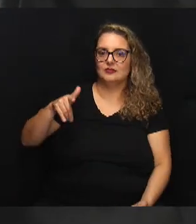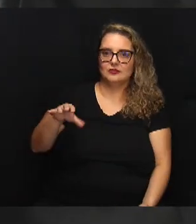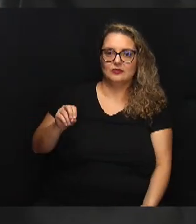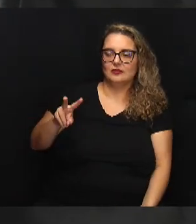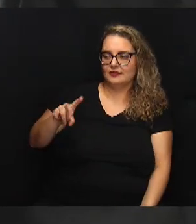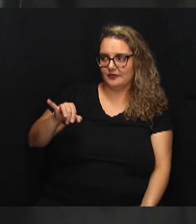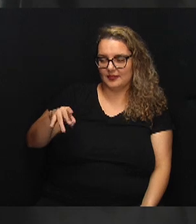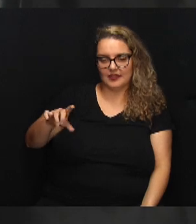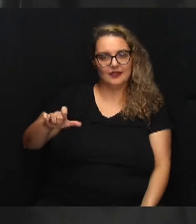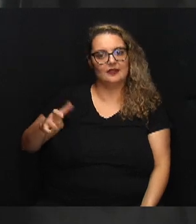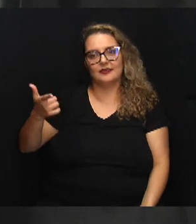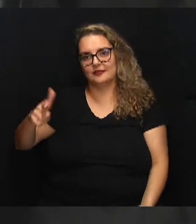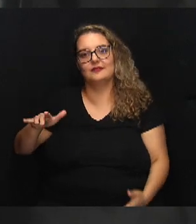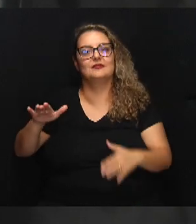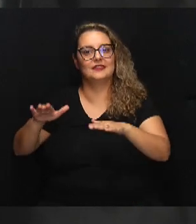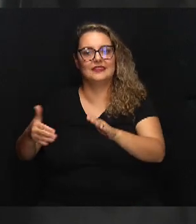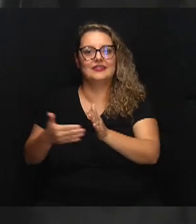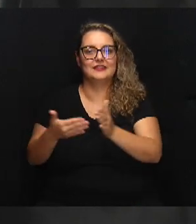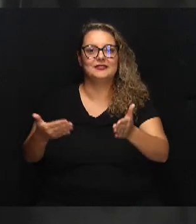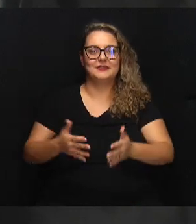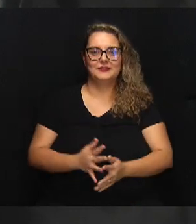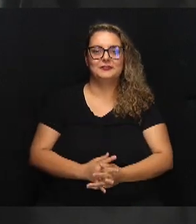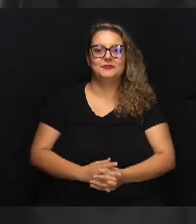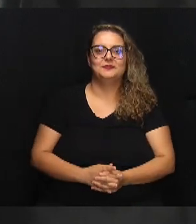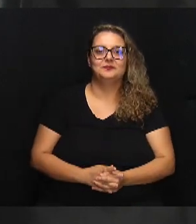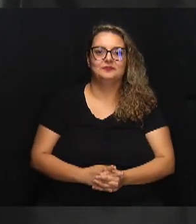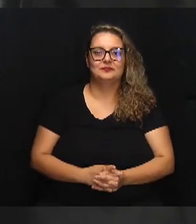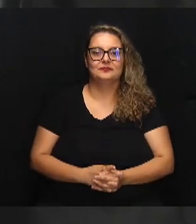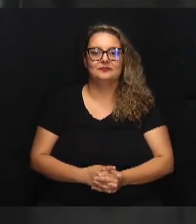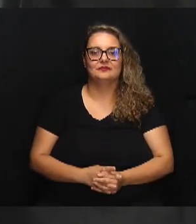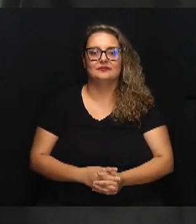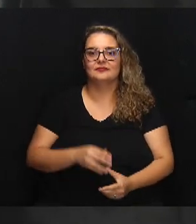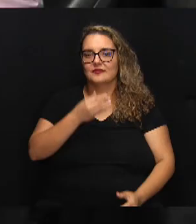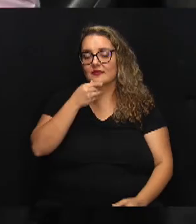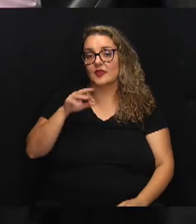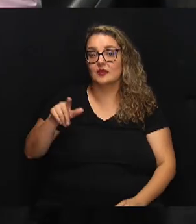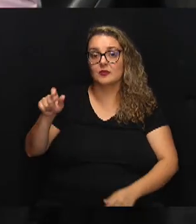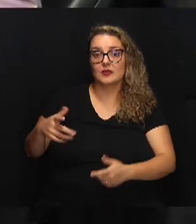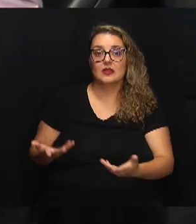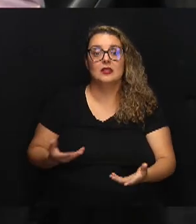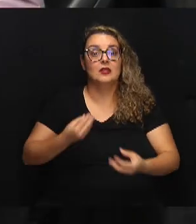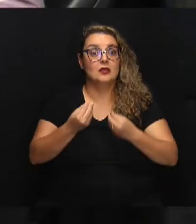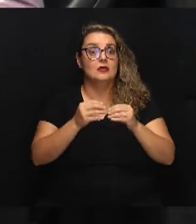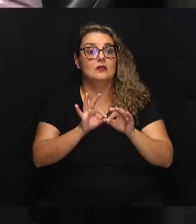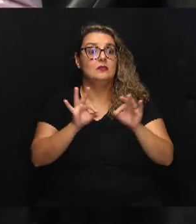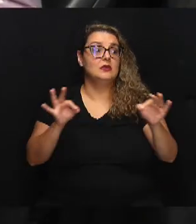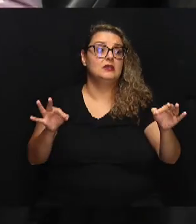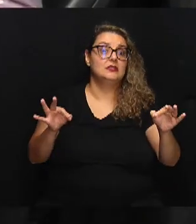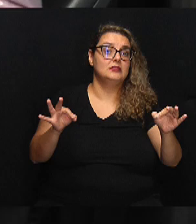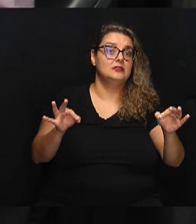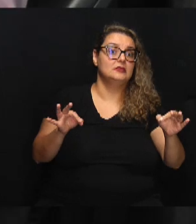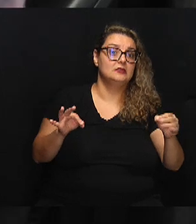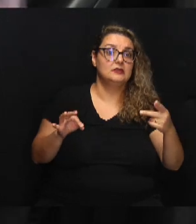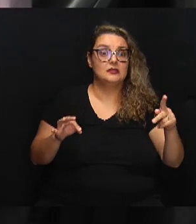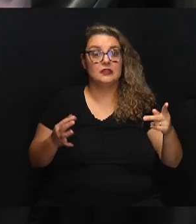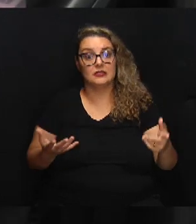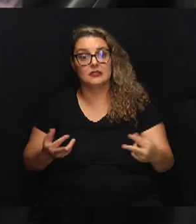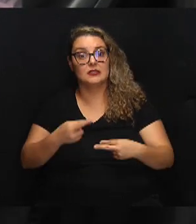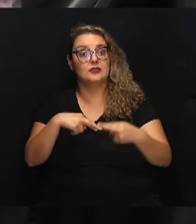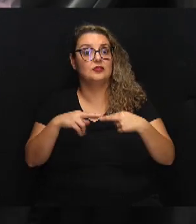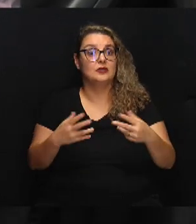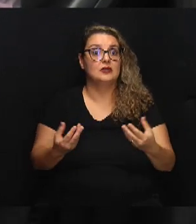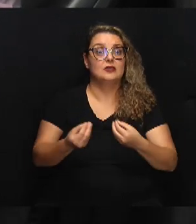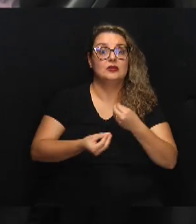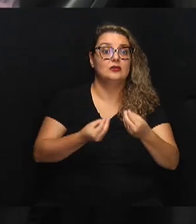lá. Tá lá até hoje. Ah, é? Mas o meu irmão é uma pessoa muito... E como que é essa muito... questão de estar longe dele? Tem essa relação também,